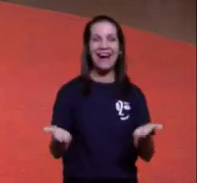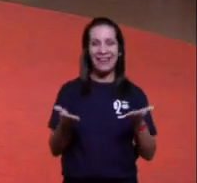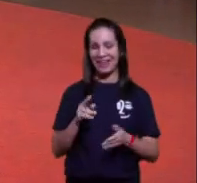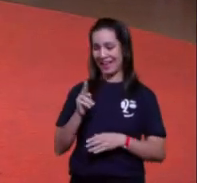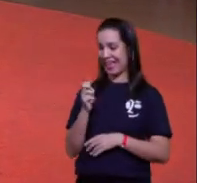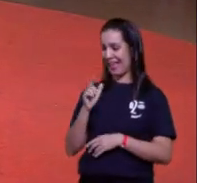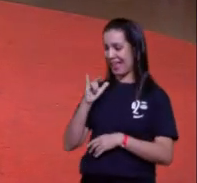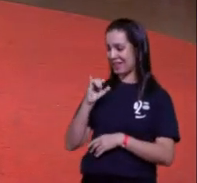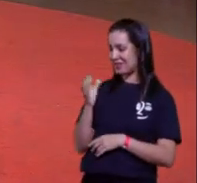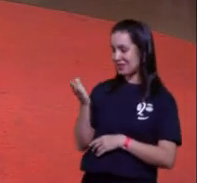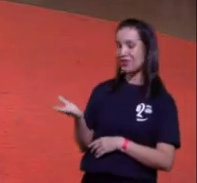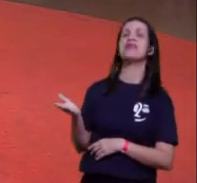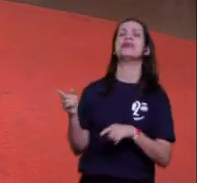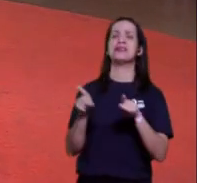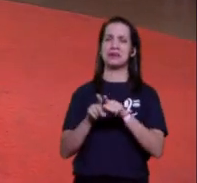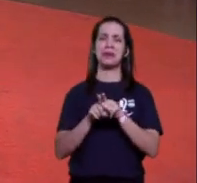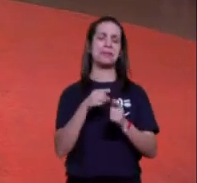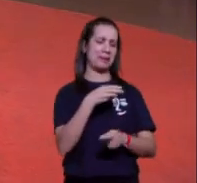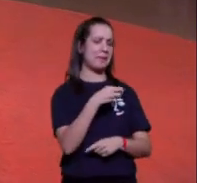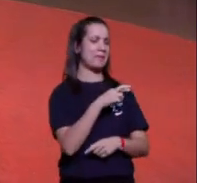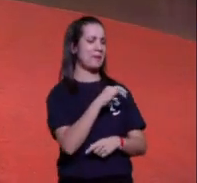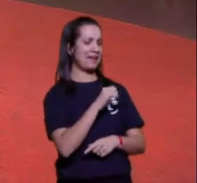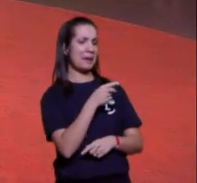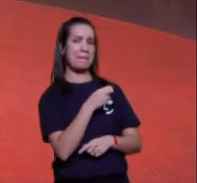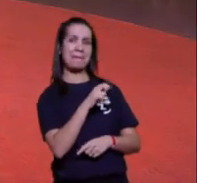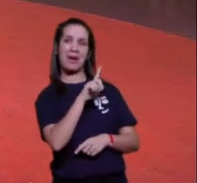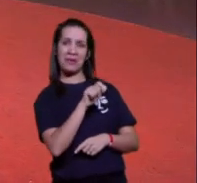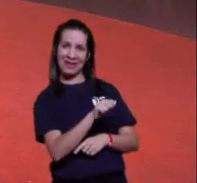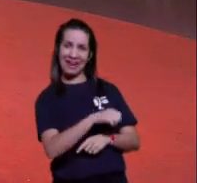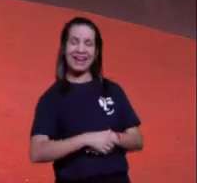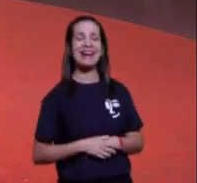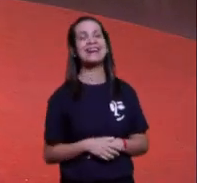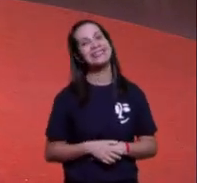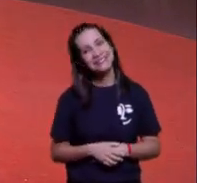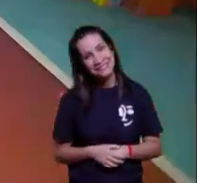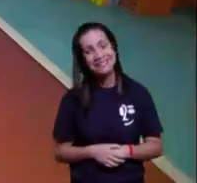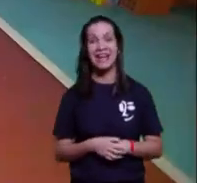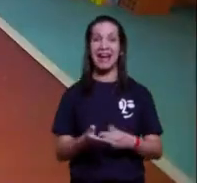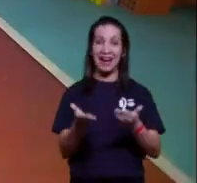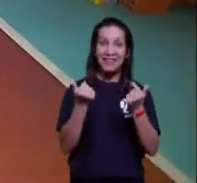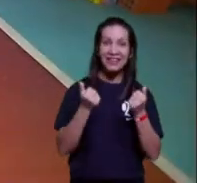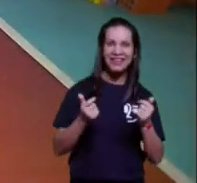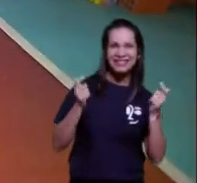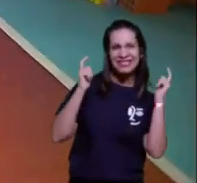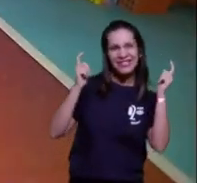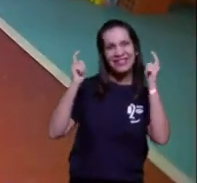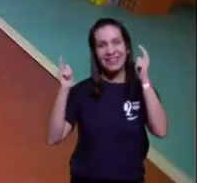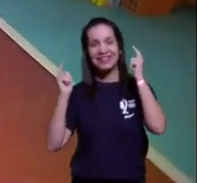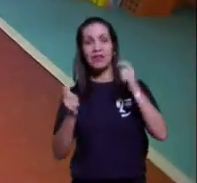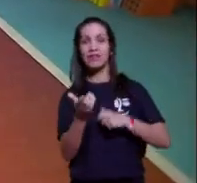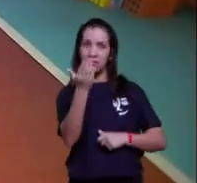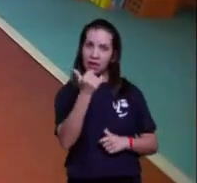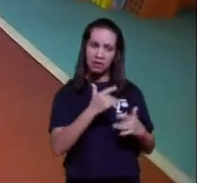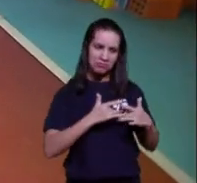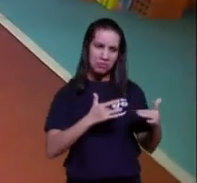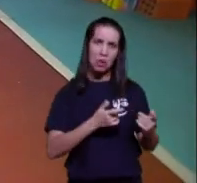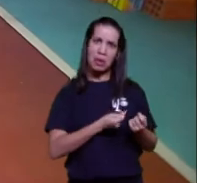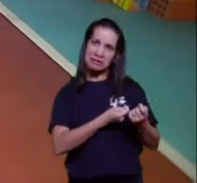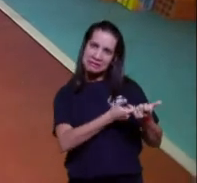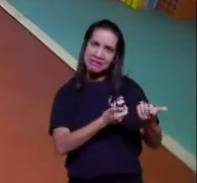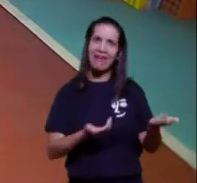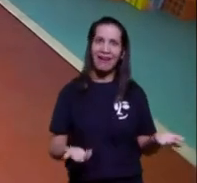Penha! E Maria Paula! Bora se divertir, bora fazer doação,